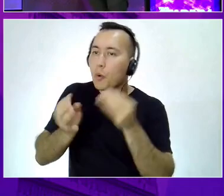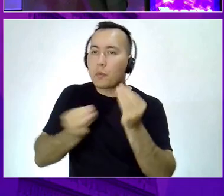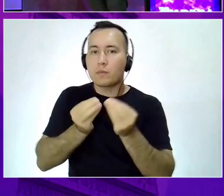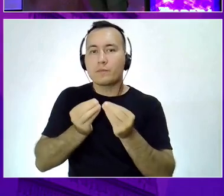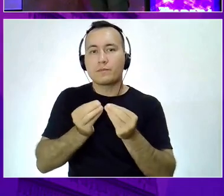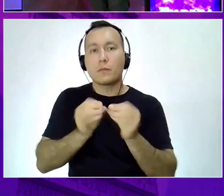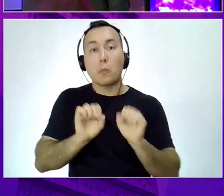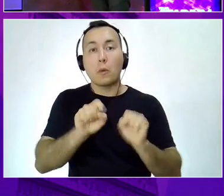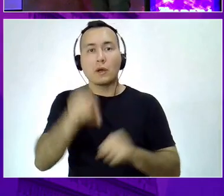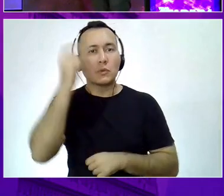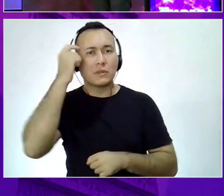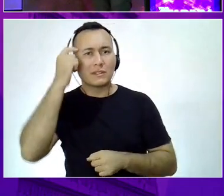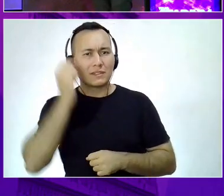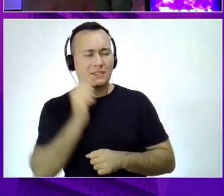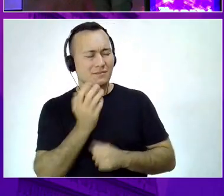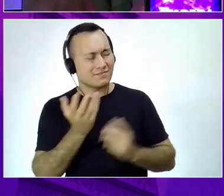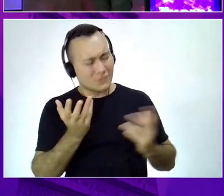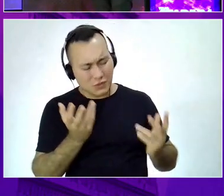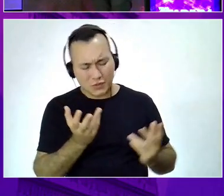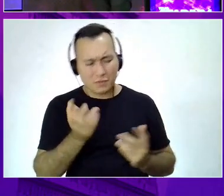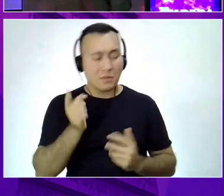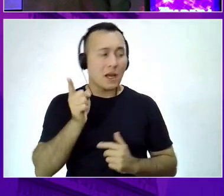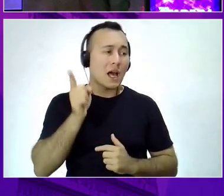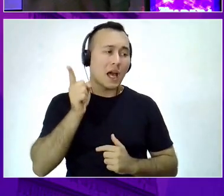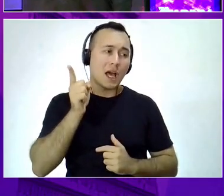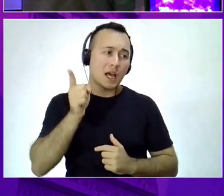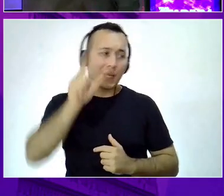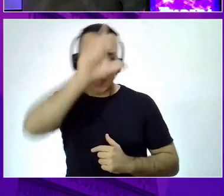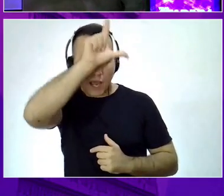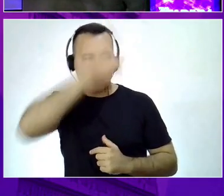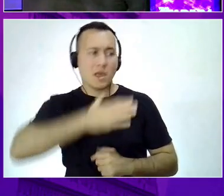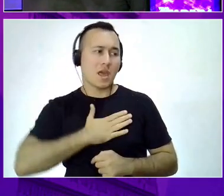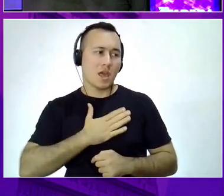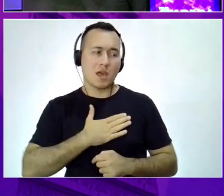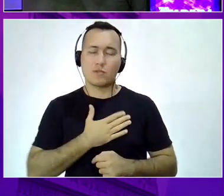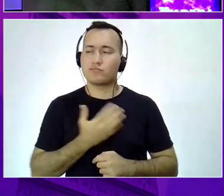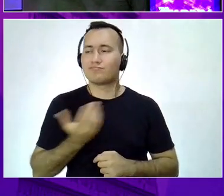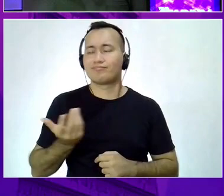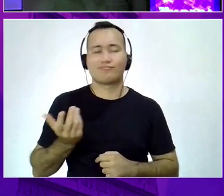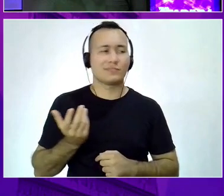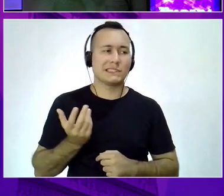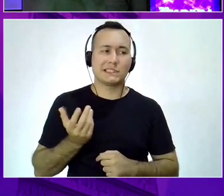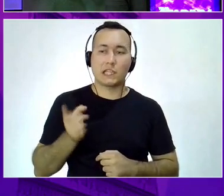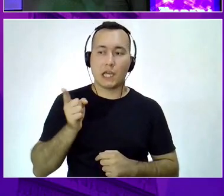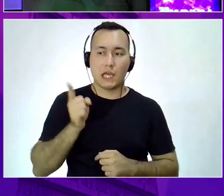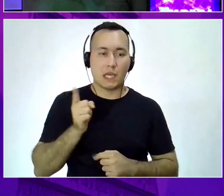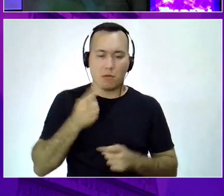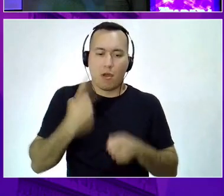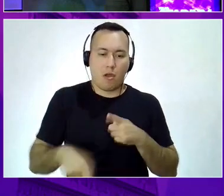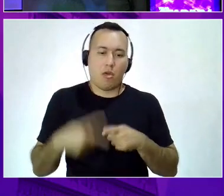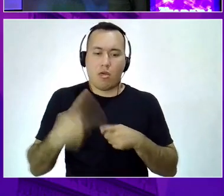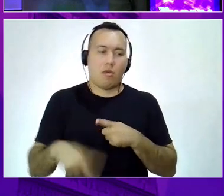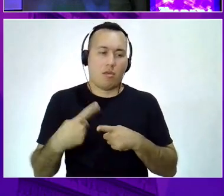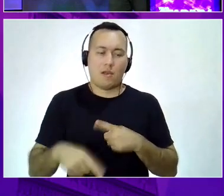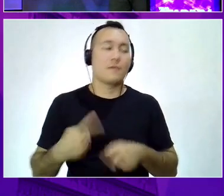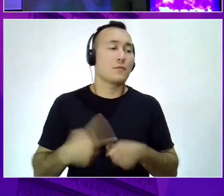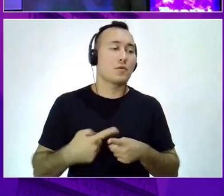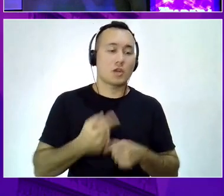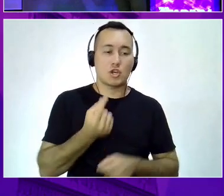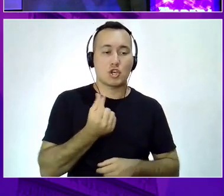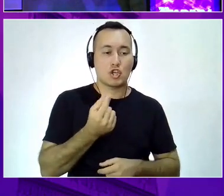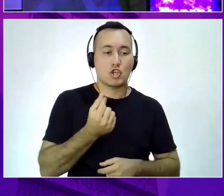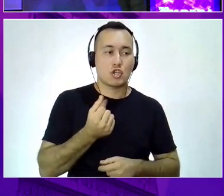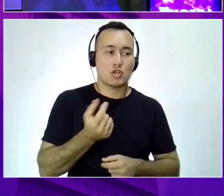gafanhoto, a gente vai entrar nas ferramentas, que eu sei que é o que vocês querem. Mas é importante a gente falar dessa questão da abordagem do